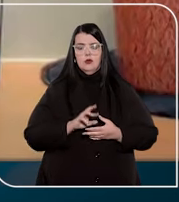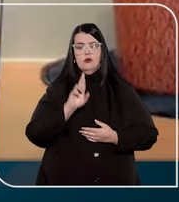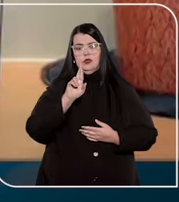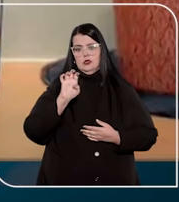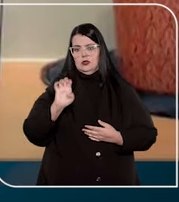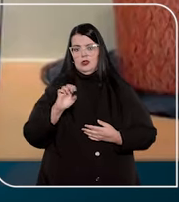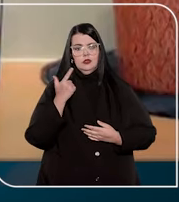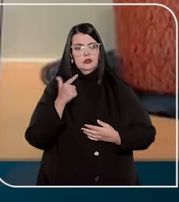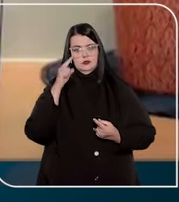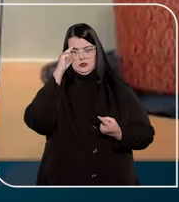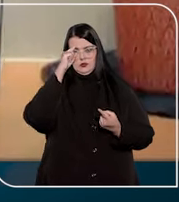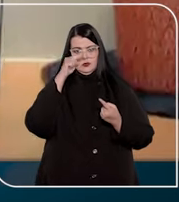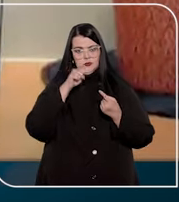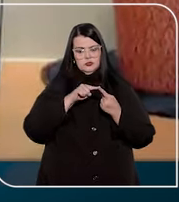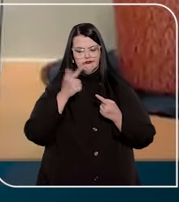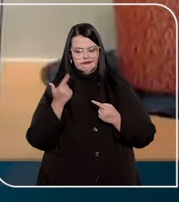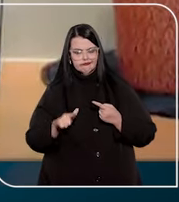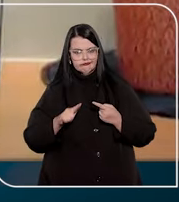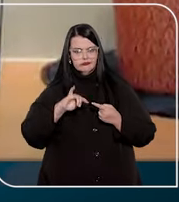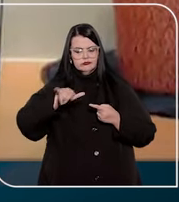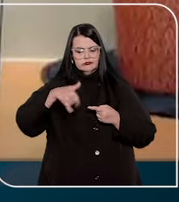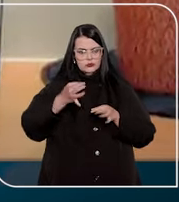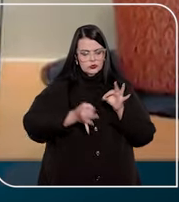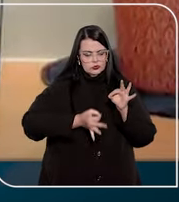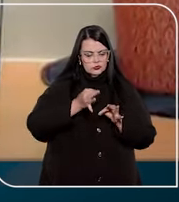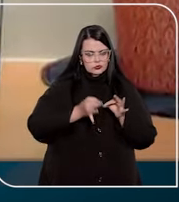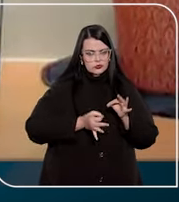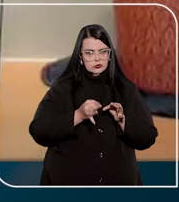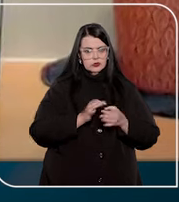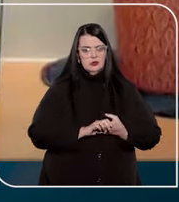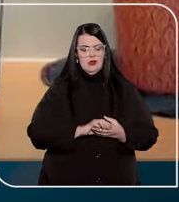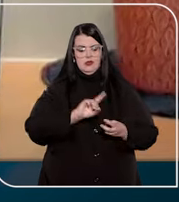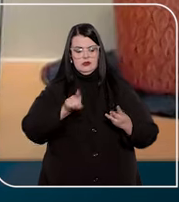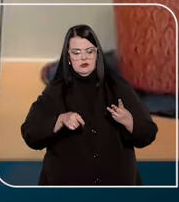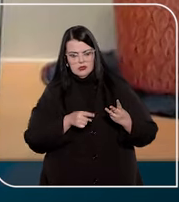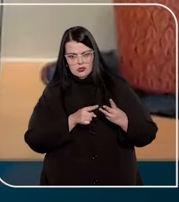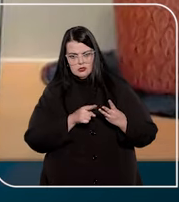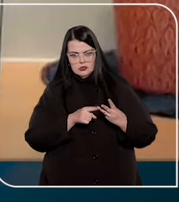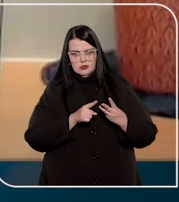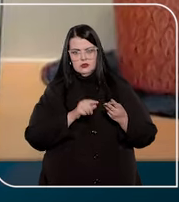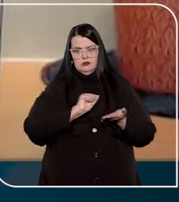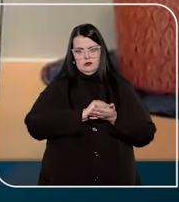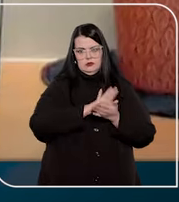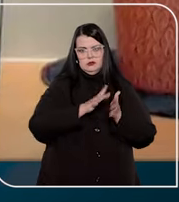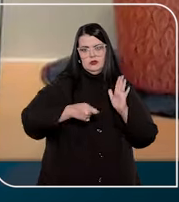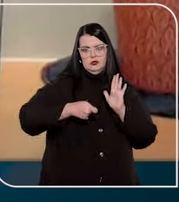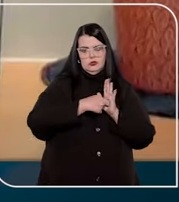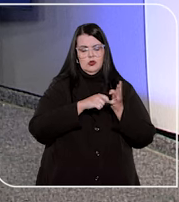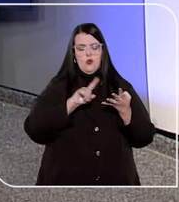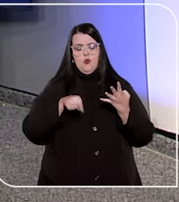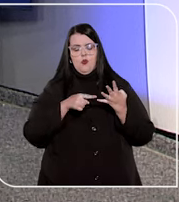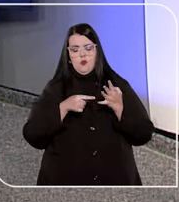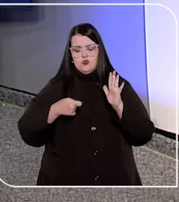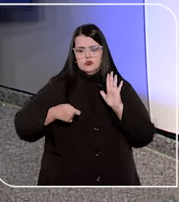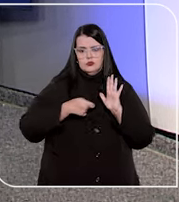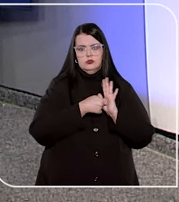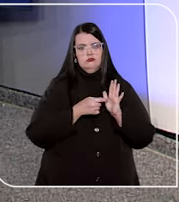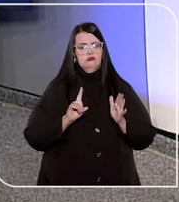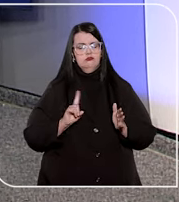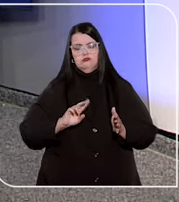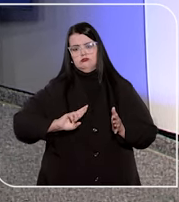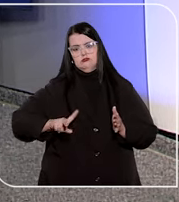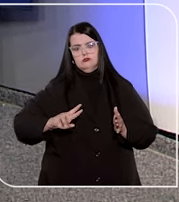objetivo de rejulgar a causa de sistema terceira instância ou quarta instância, como bem colocou o Dr. Denis. Mas